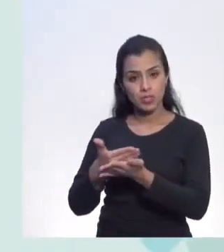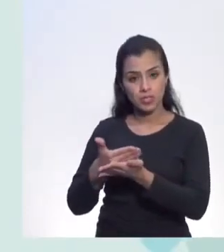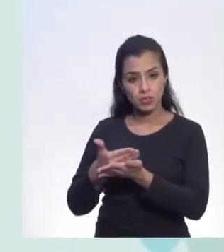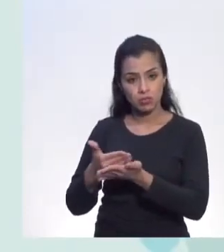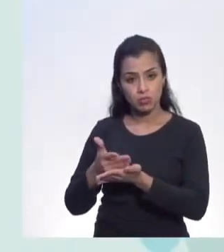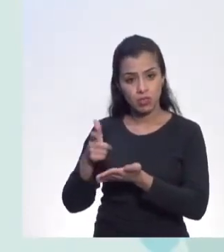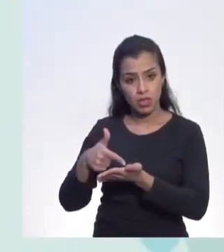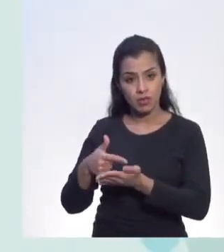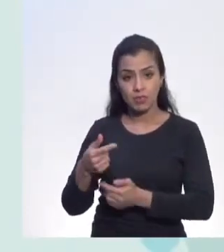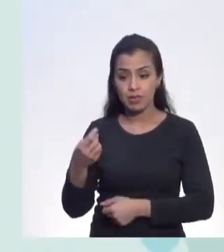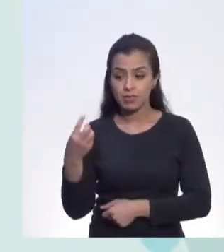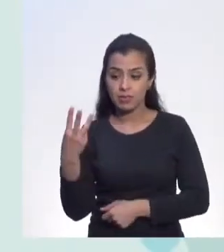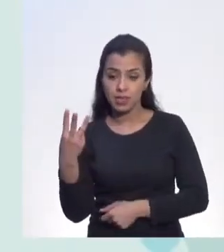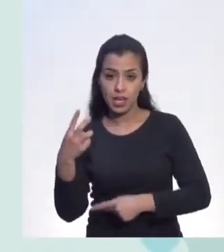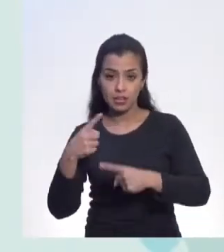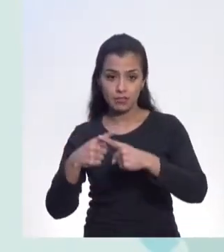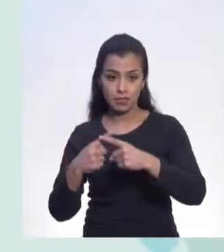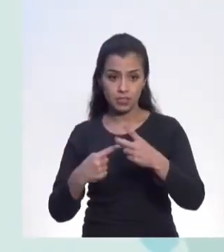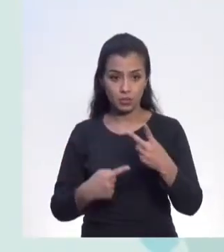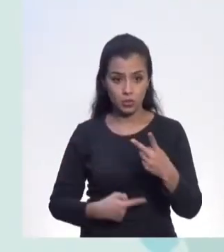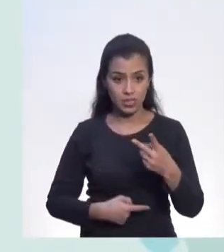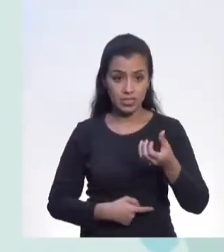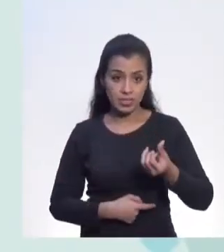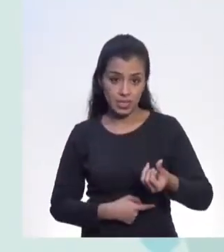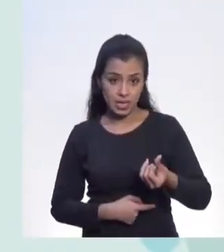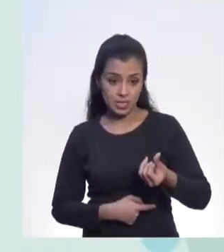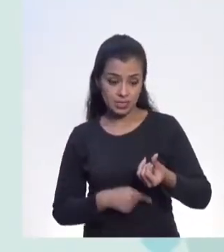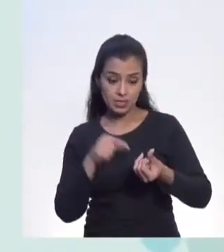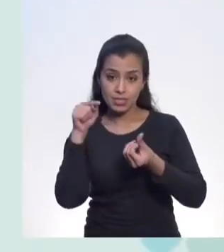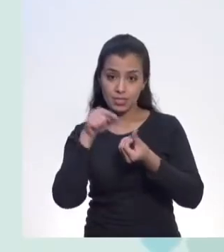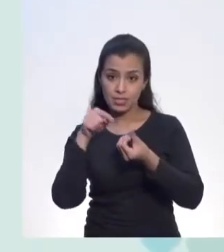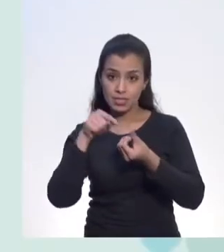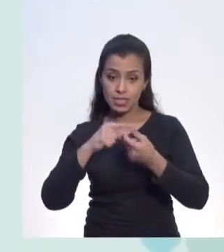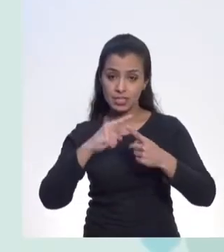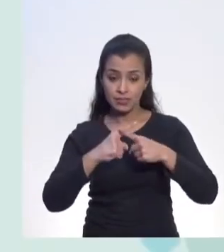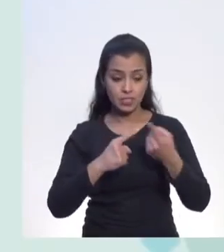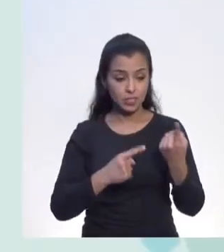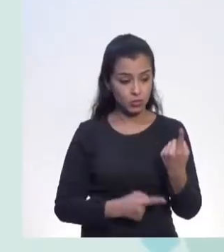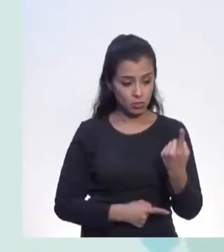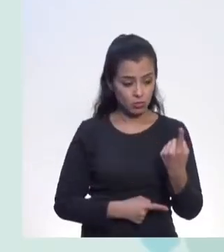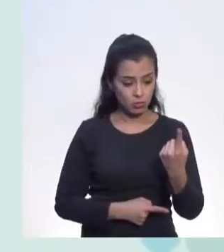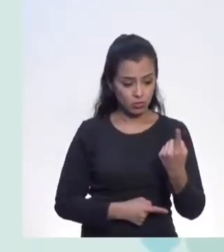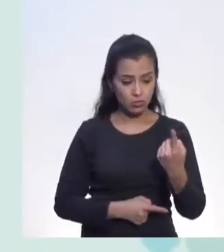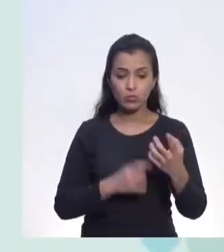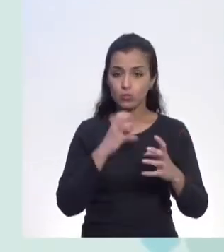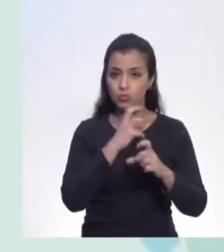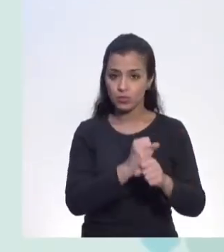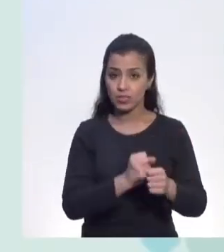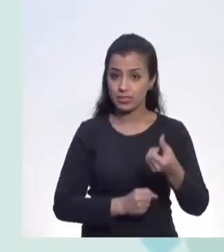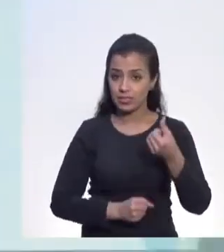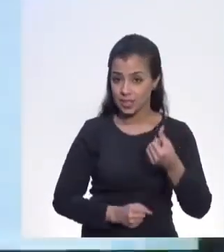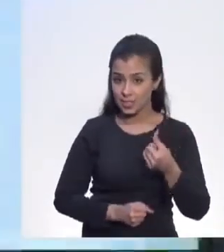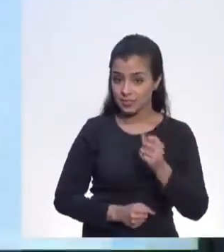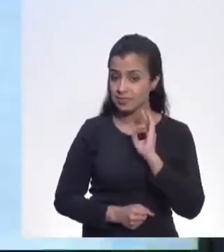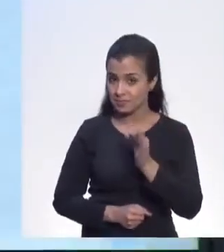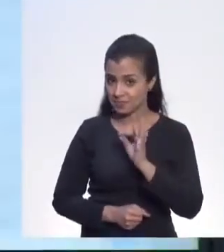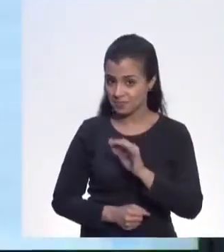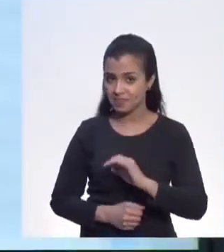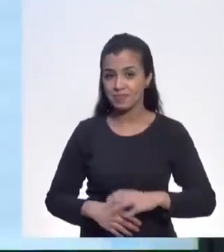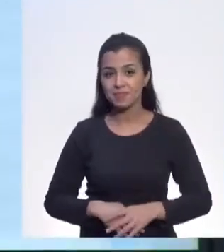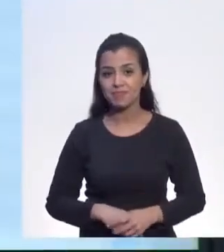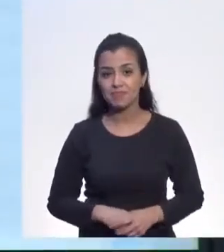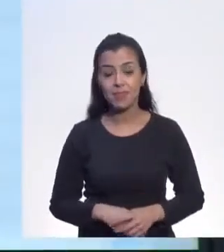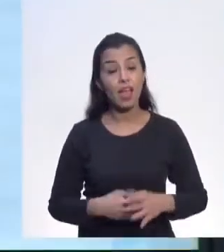vezes 2, 6. 6 vezes 1, 6 anagramas. Muito bem. Além da